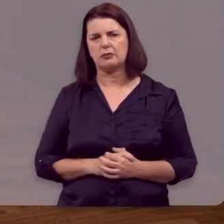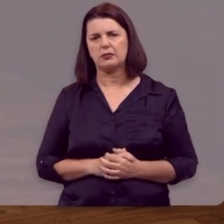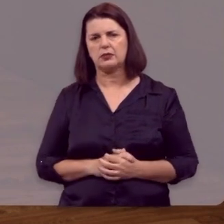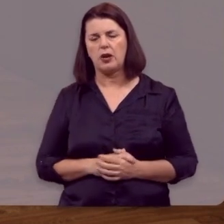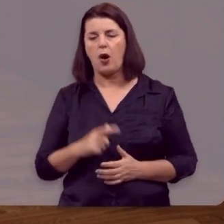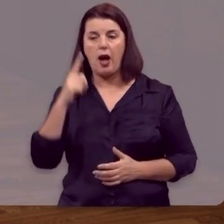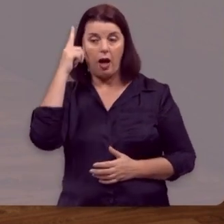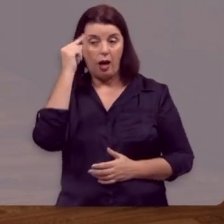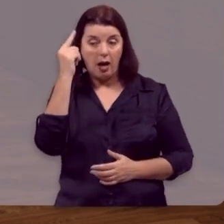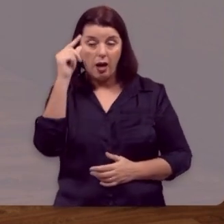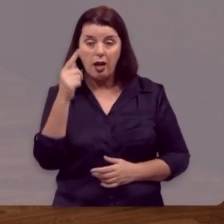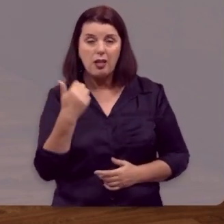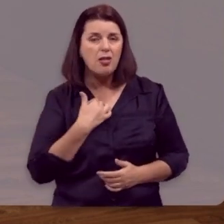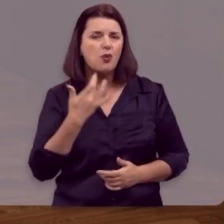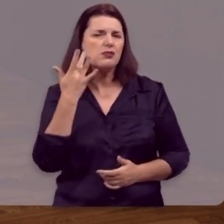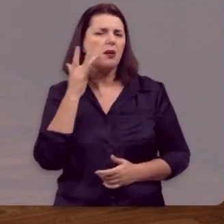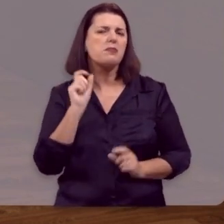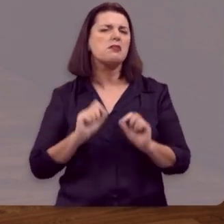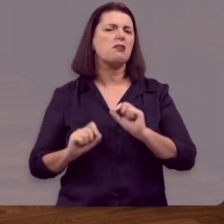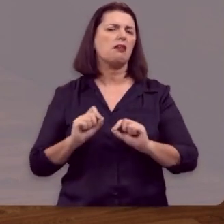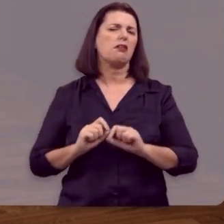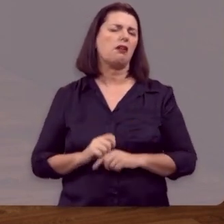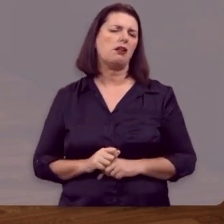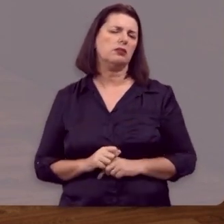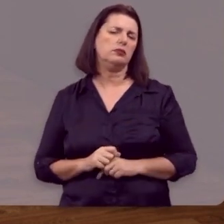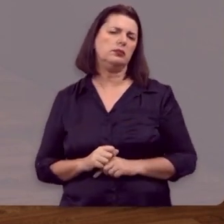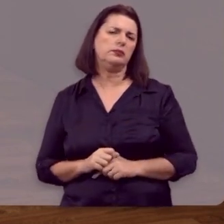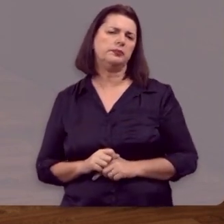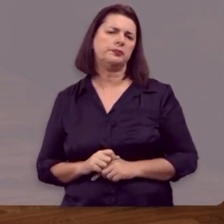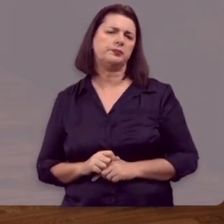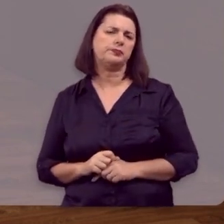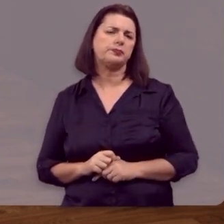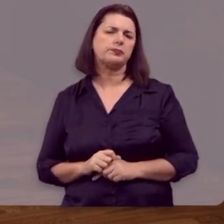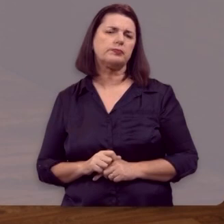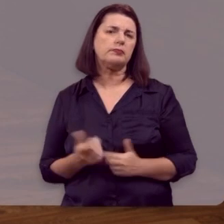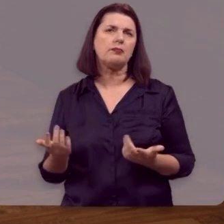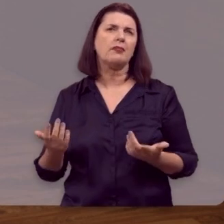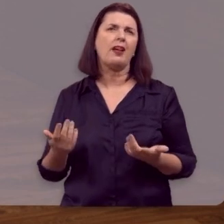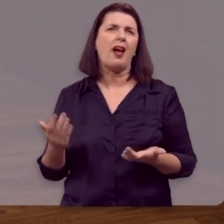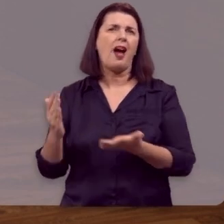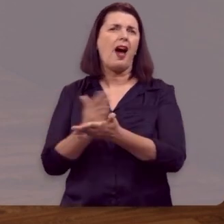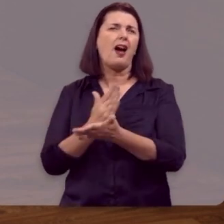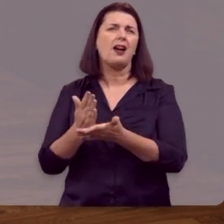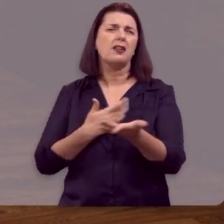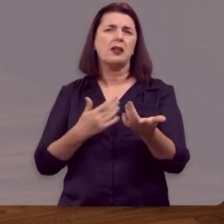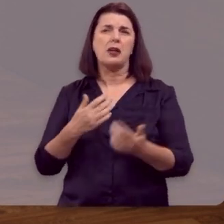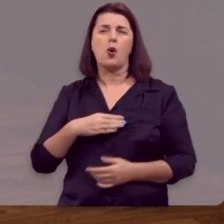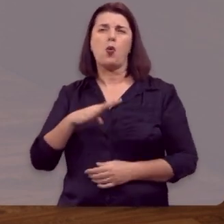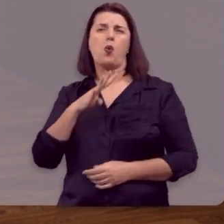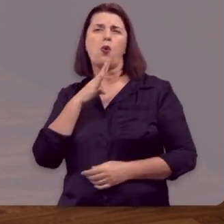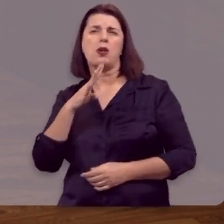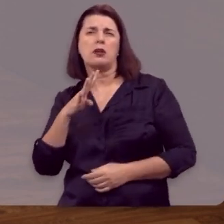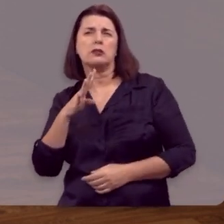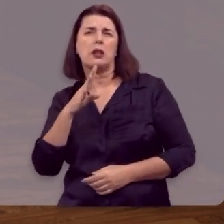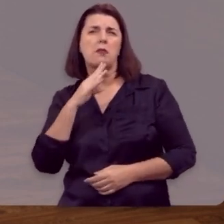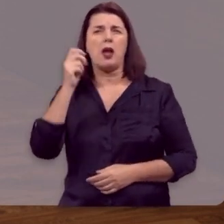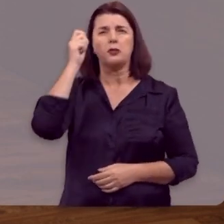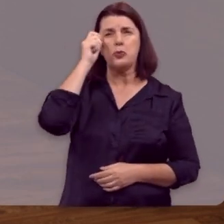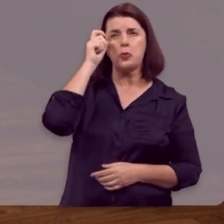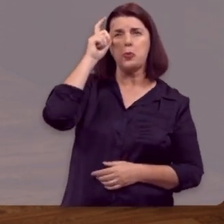que os atenienses não conheciam. Nem sempre a elevada cultura e